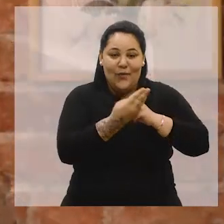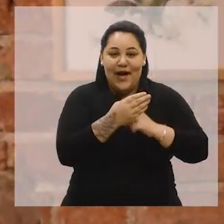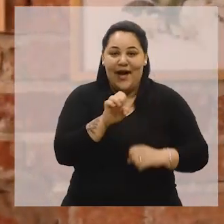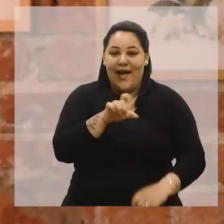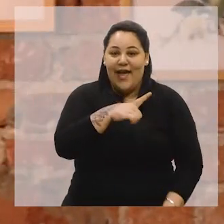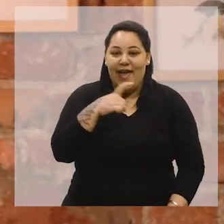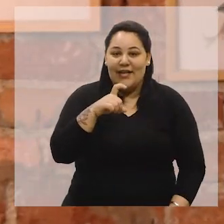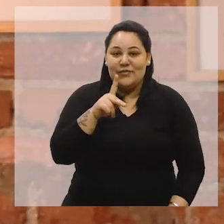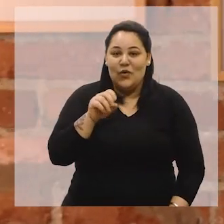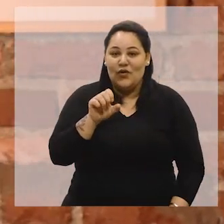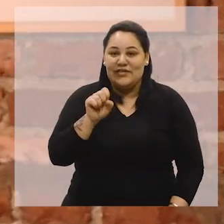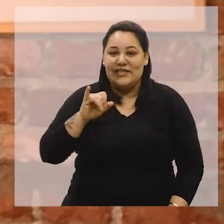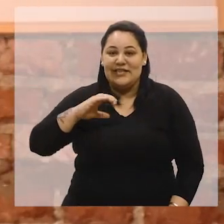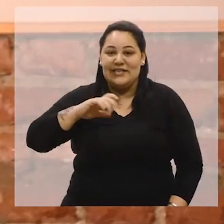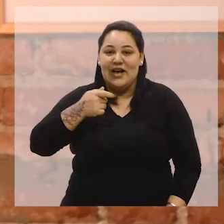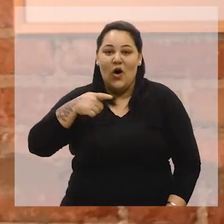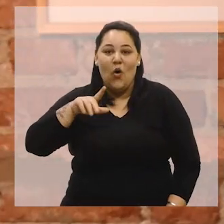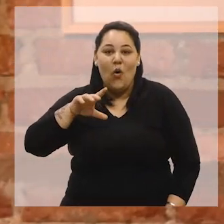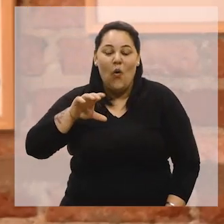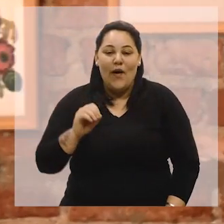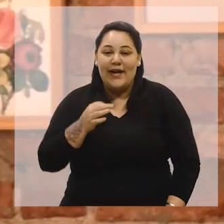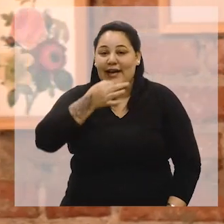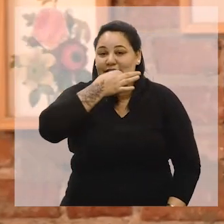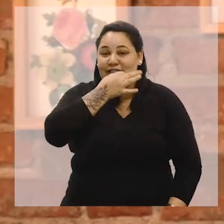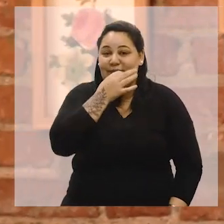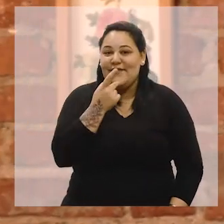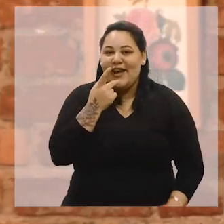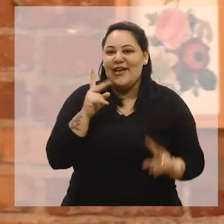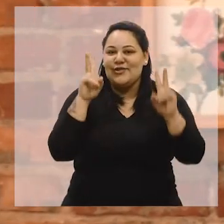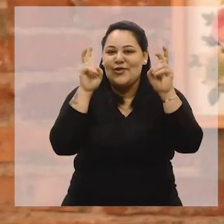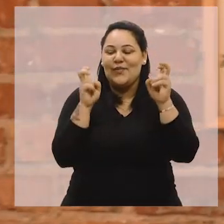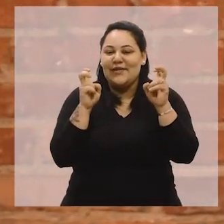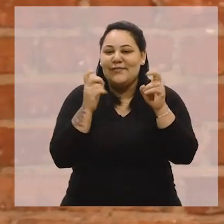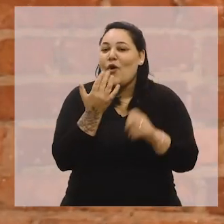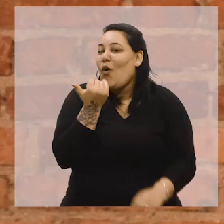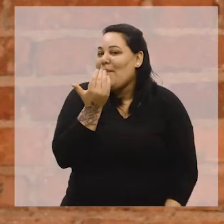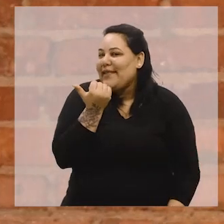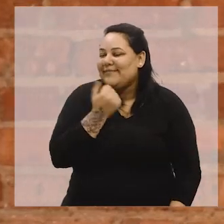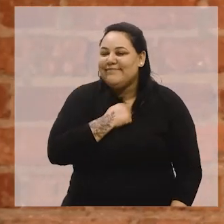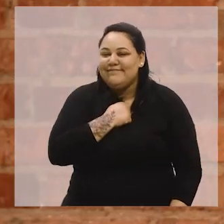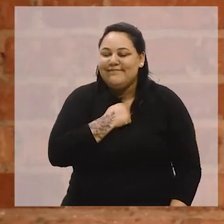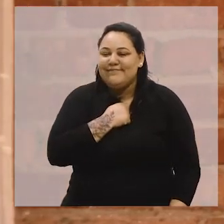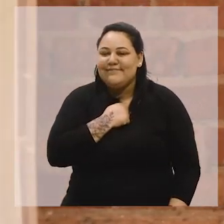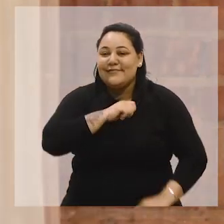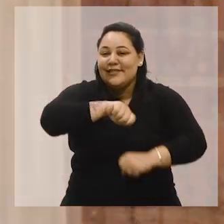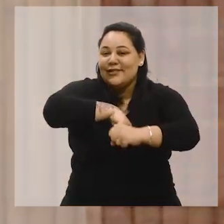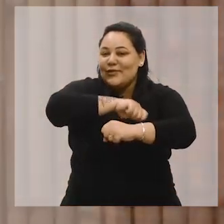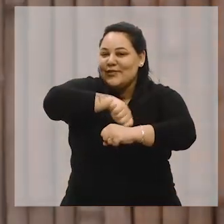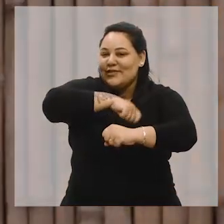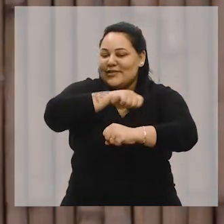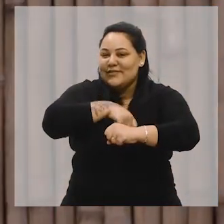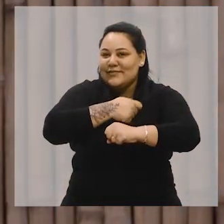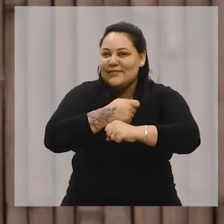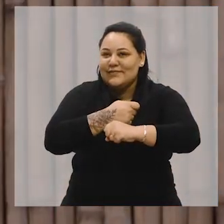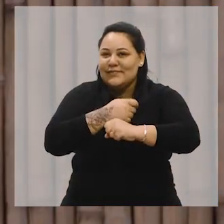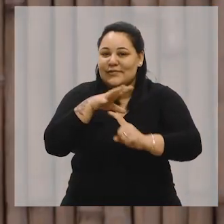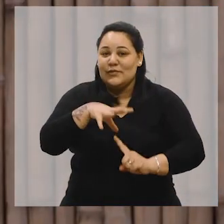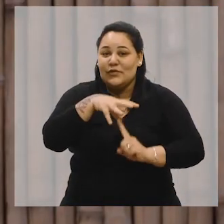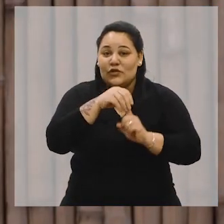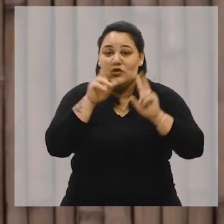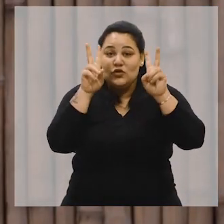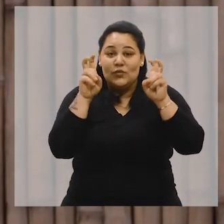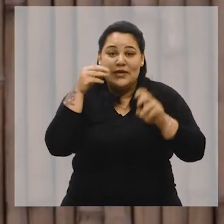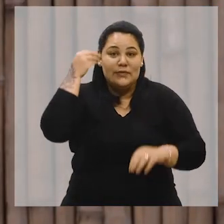Exposição, em Caxias do Sul, para falar sobre gastronomia. Especificamente sobre a experiência